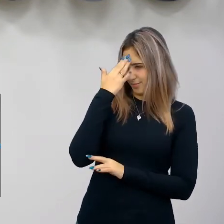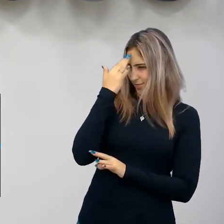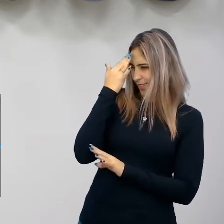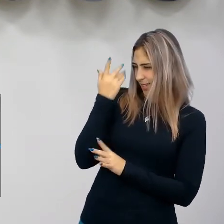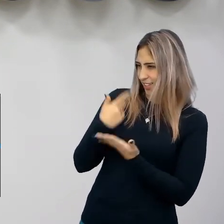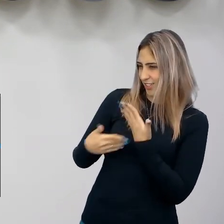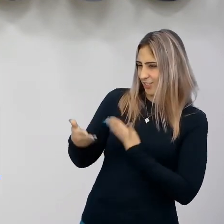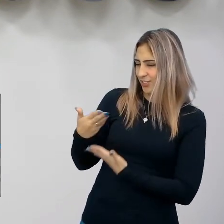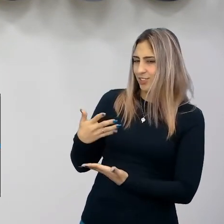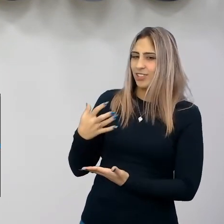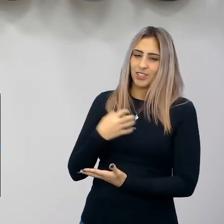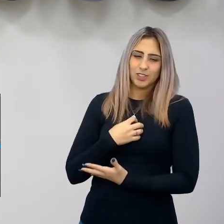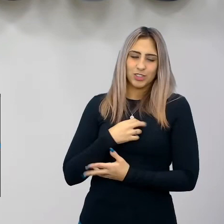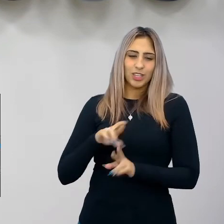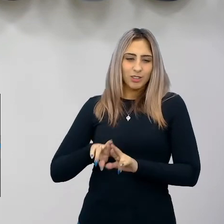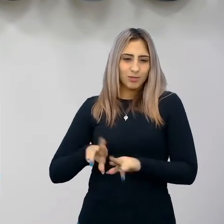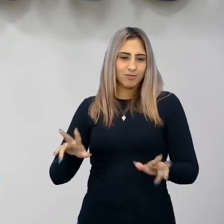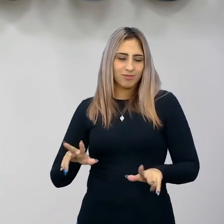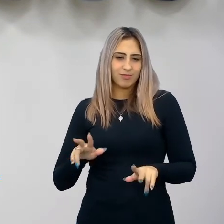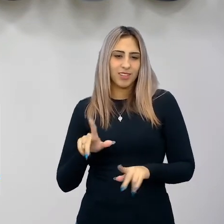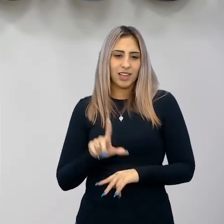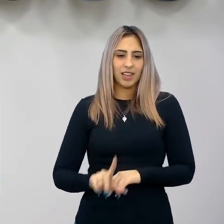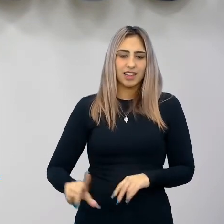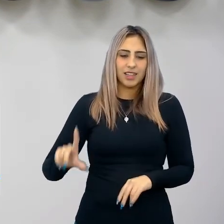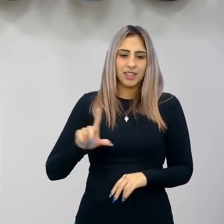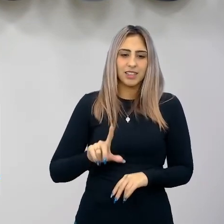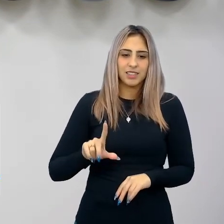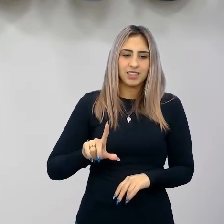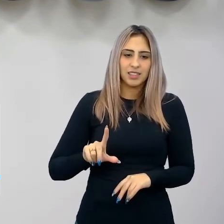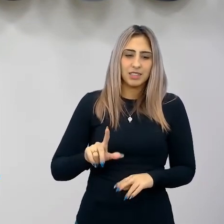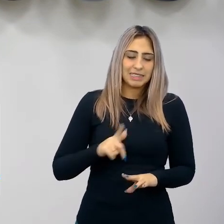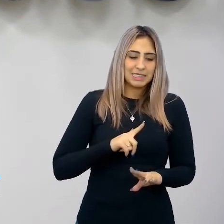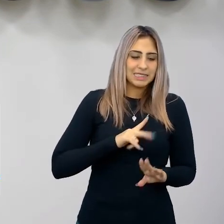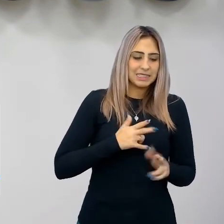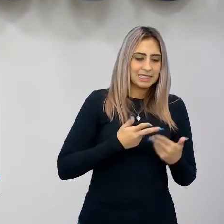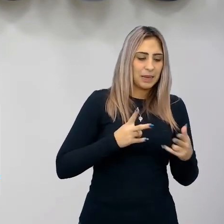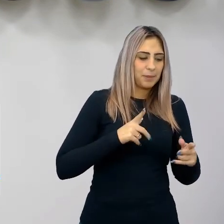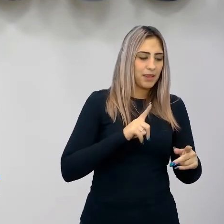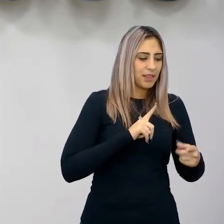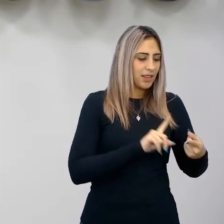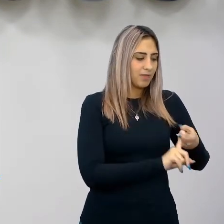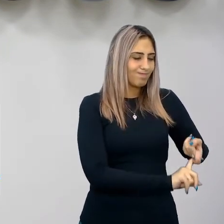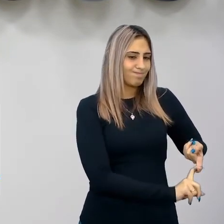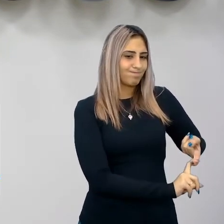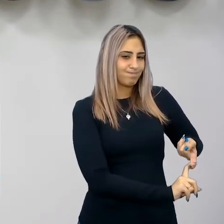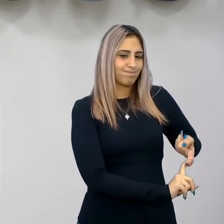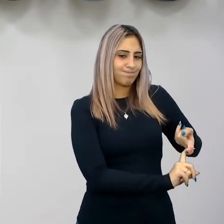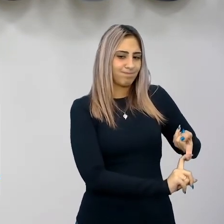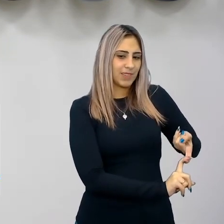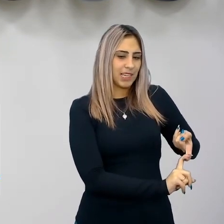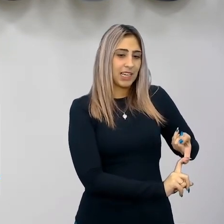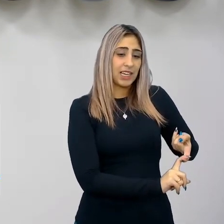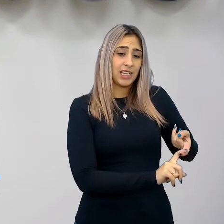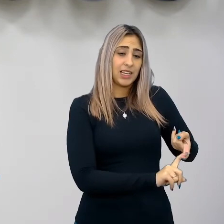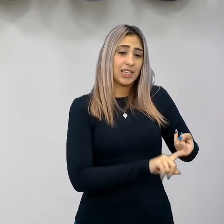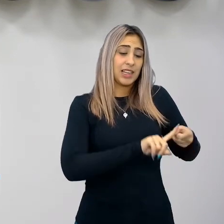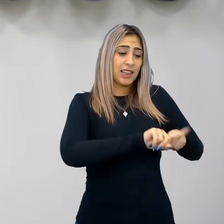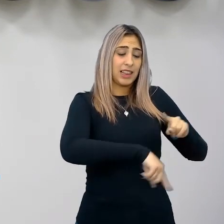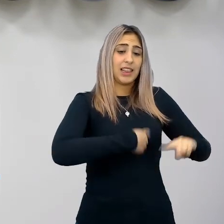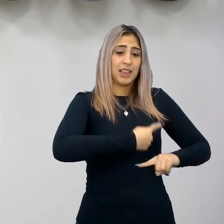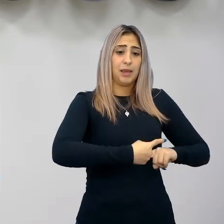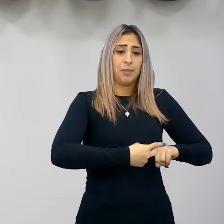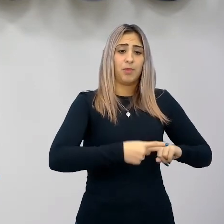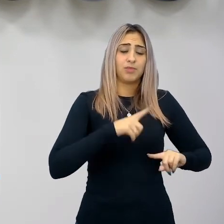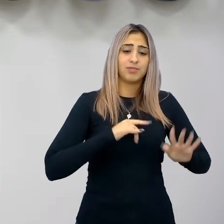bacana. Foi o inverso do que aconteceu na literatura, que a literatura ela vinha presa aos moldes internacionais, a Europa e tal, e depois foi